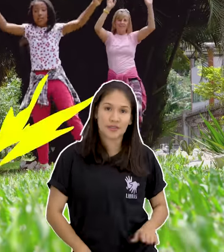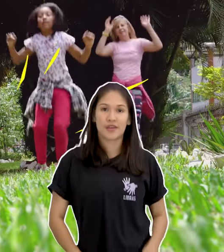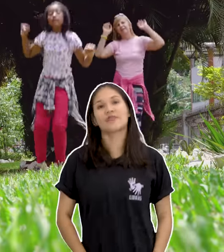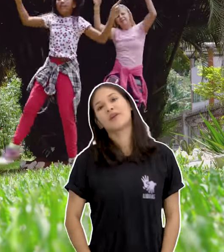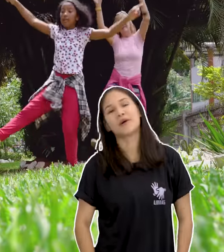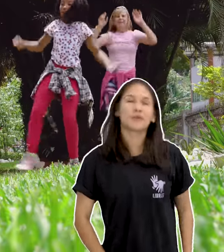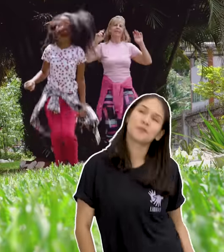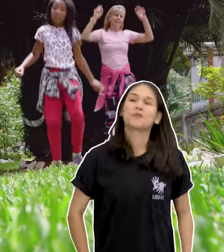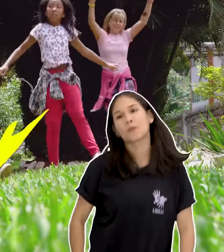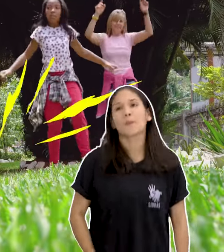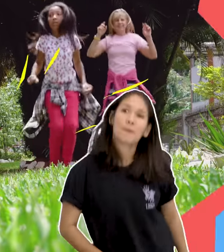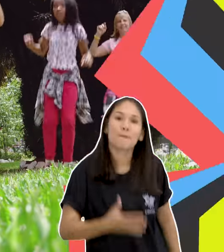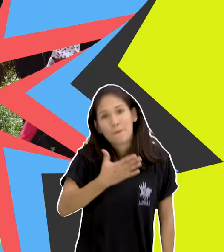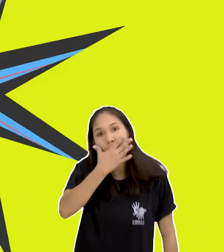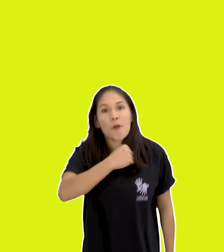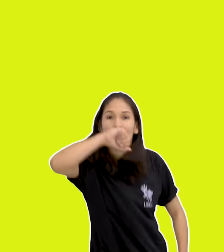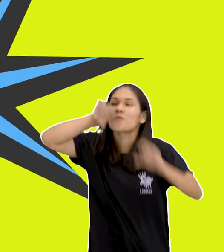perna esquerda.